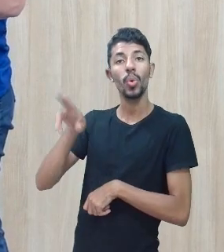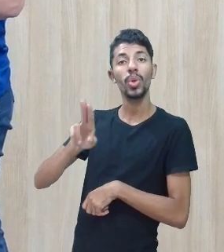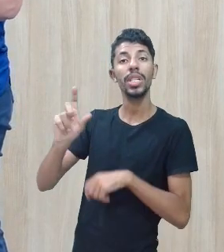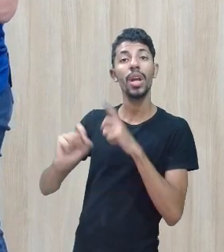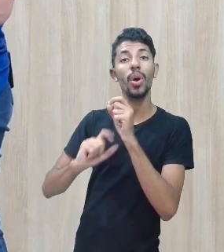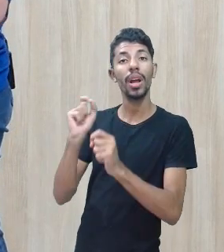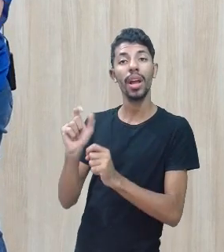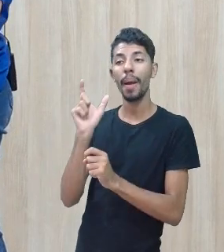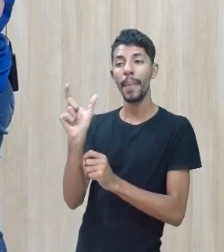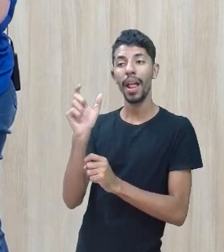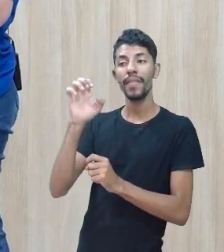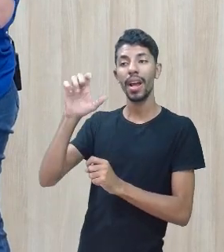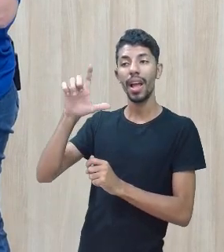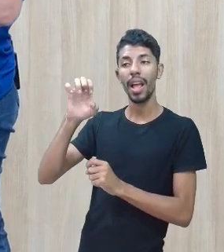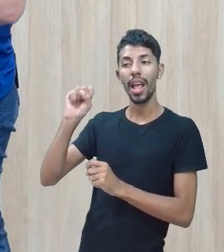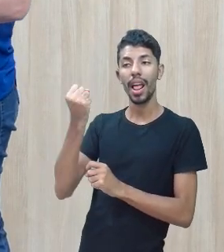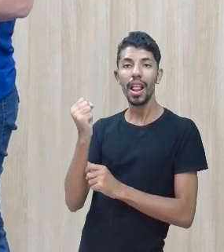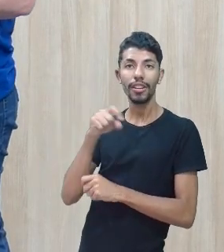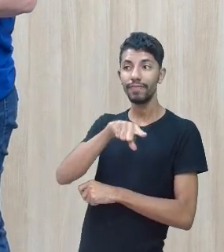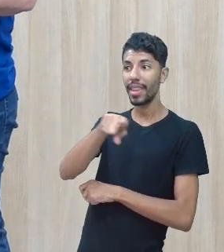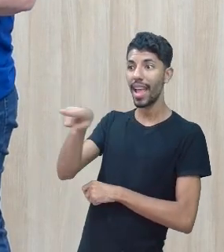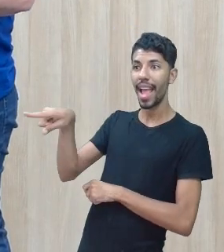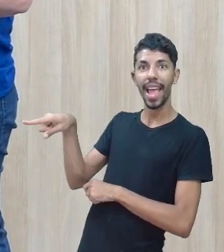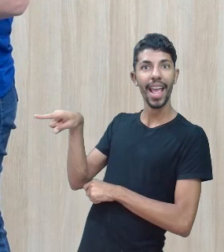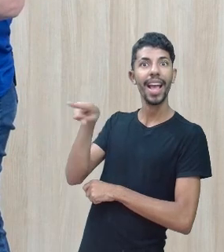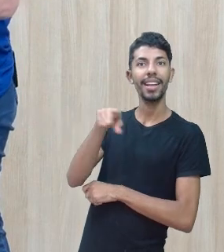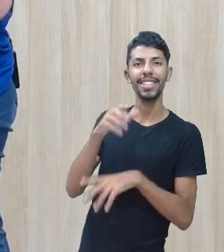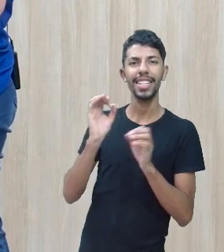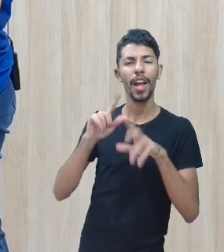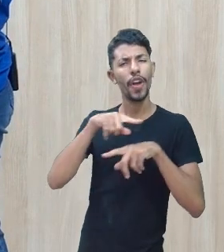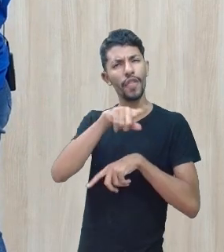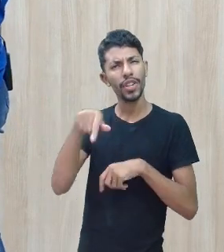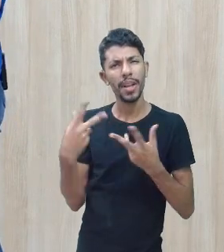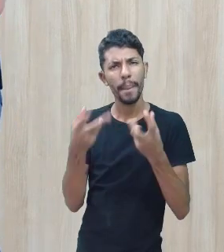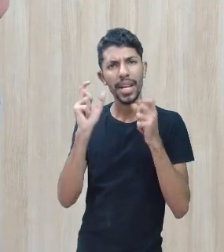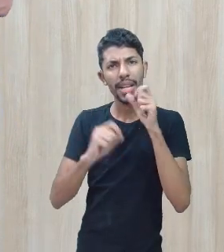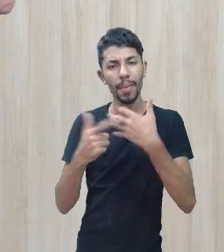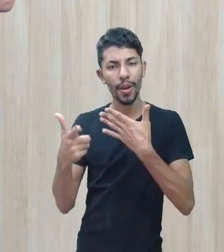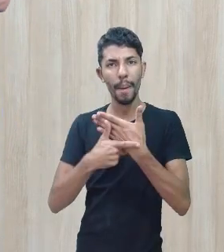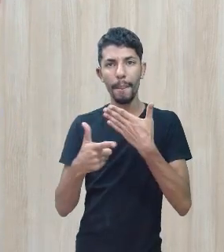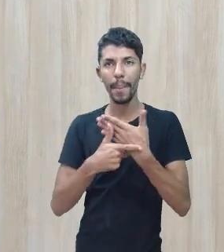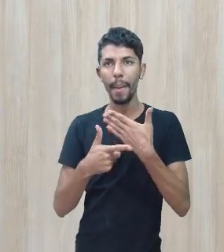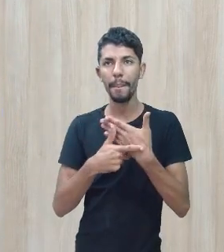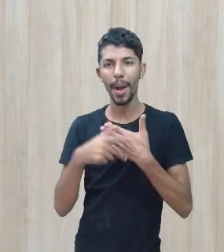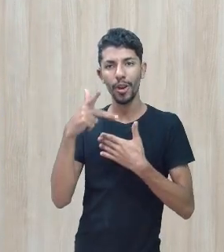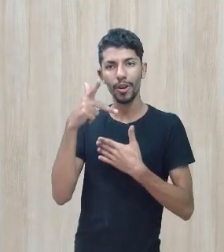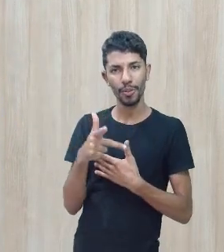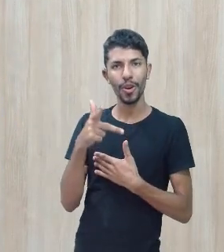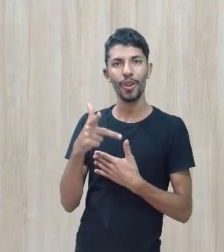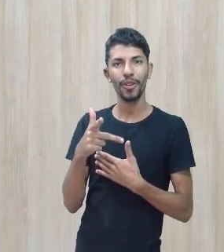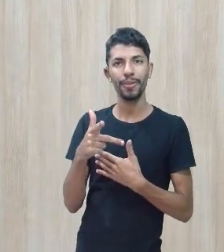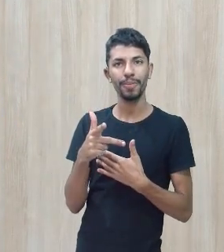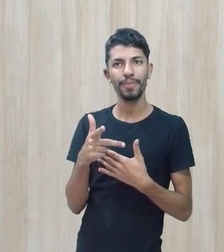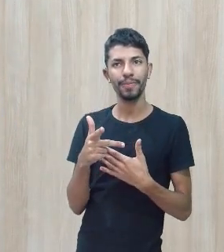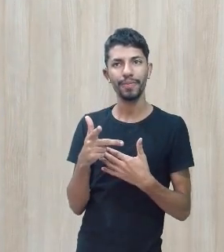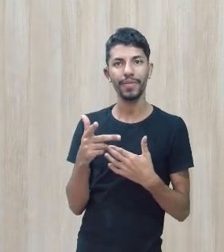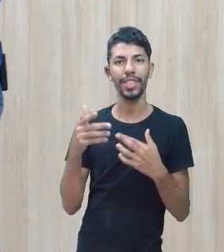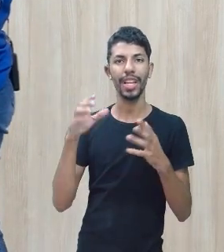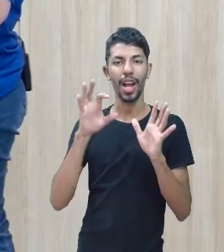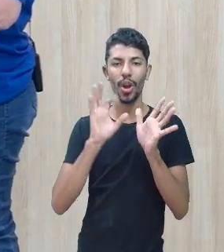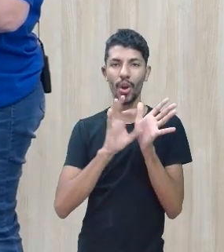do pronome na coesão referencial? Então, essa é a primeira coesão que eu apresentei